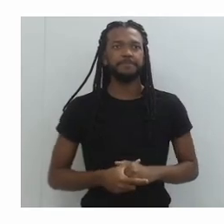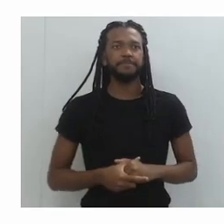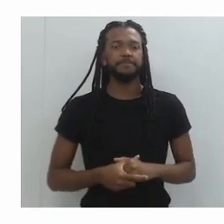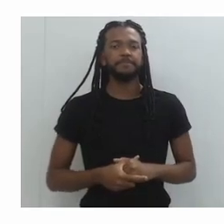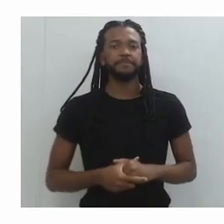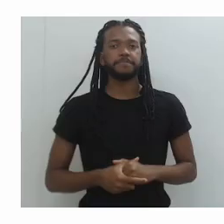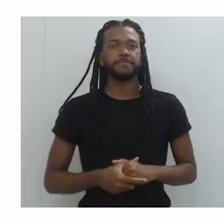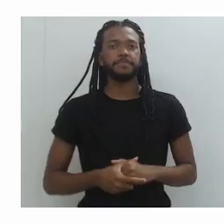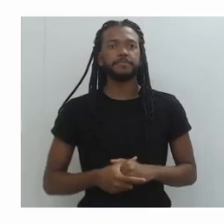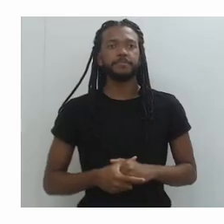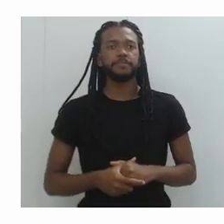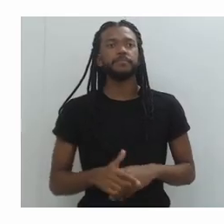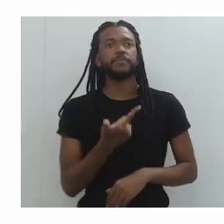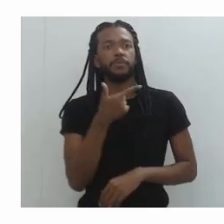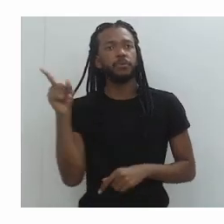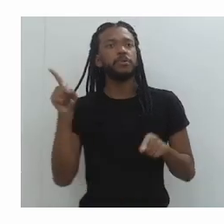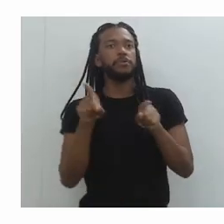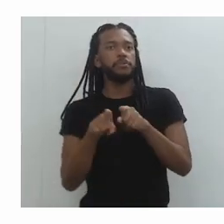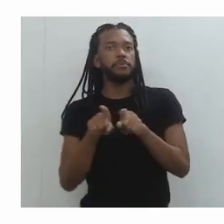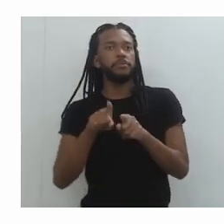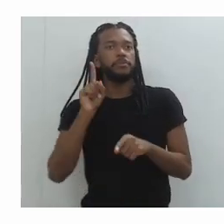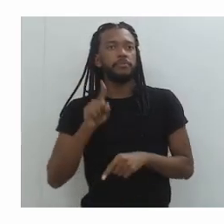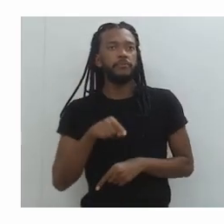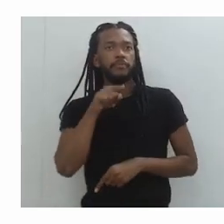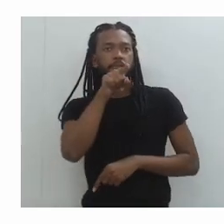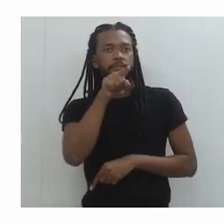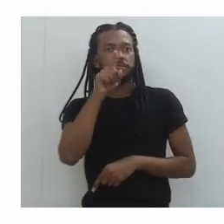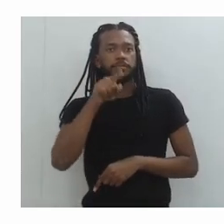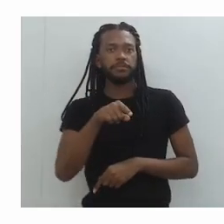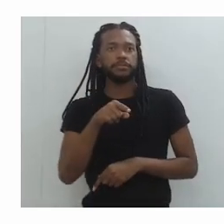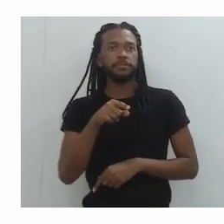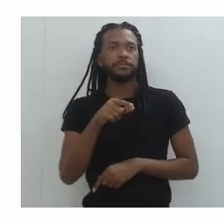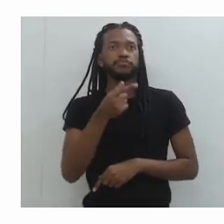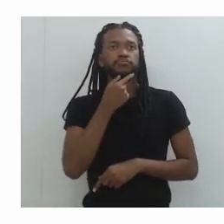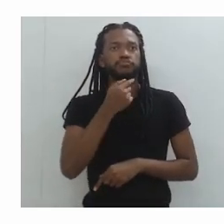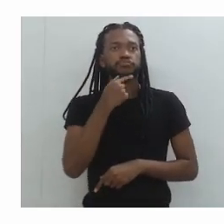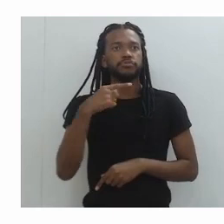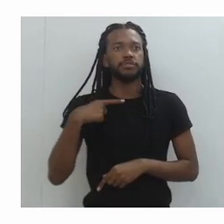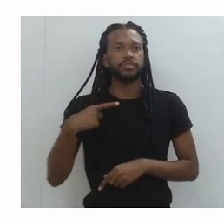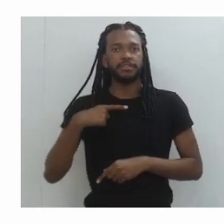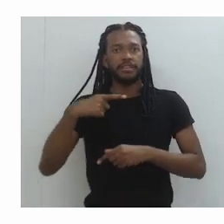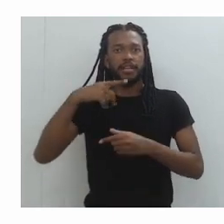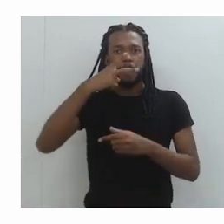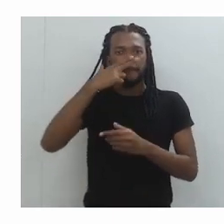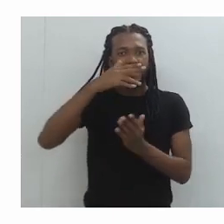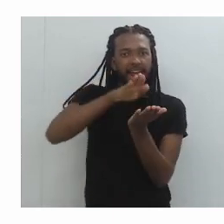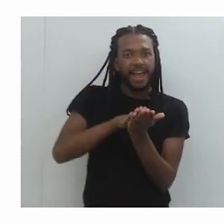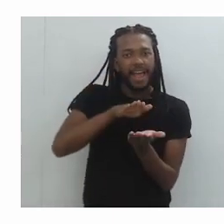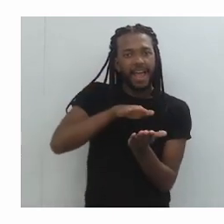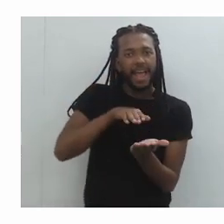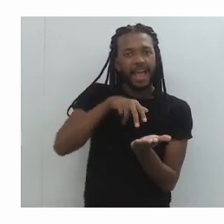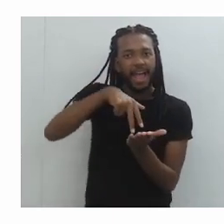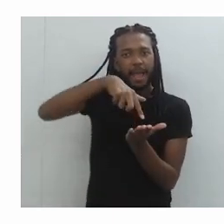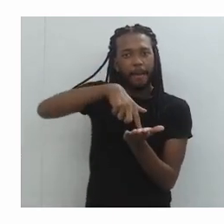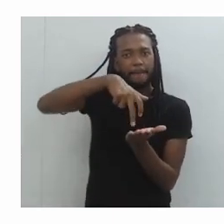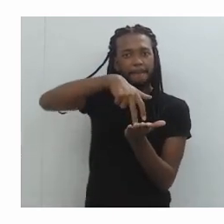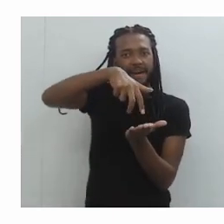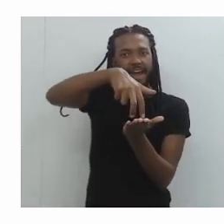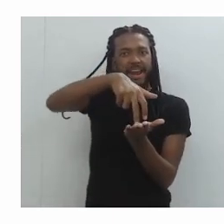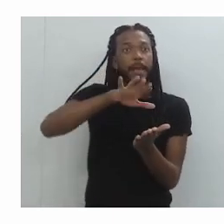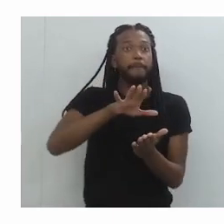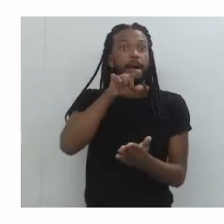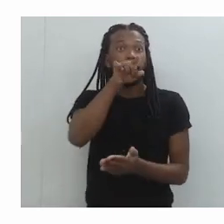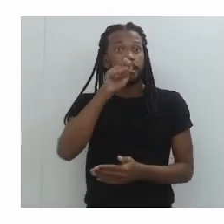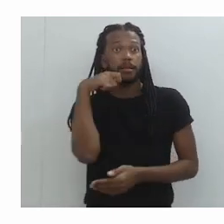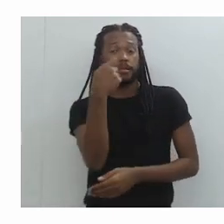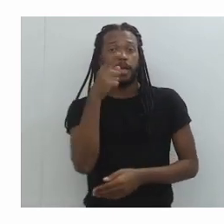E aí, outro jogo, né? Aí, esse jogo daí, apesar do menino tá aí na amarelinha, ele é o jogo Mãe